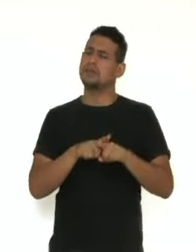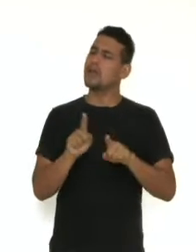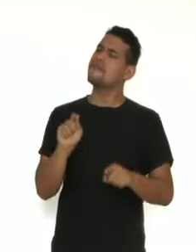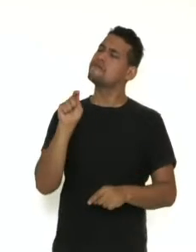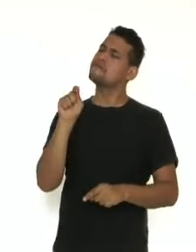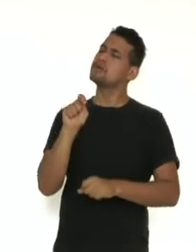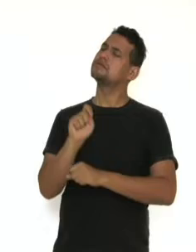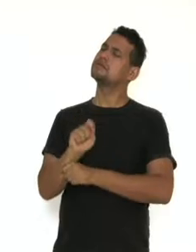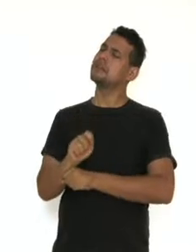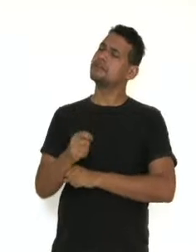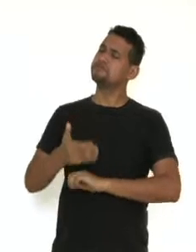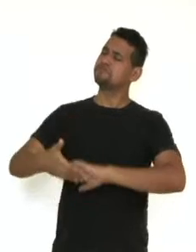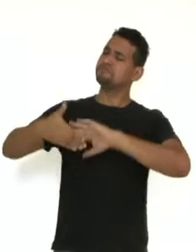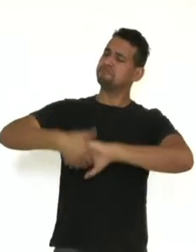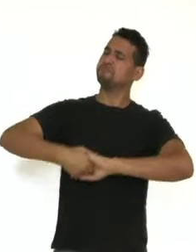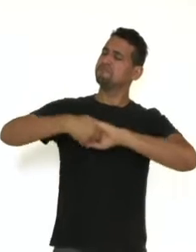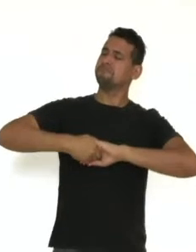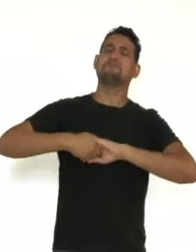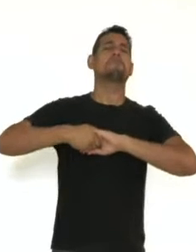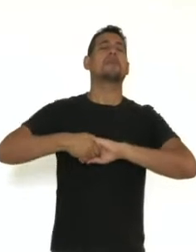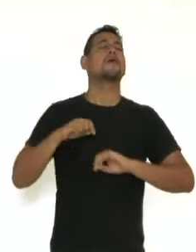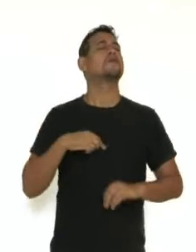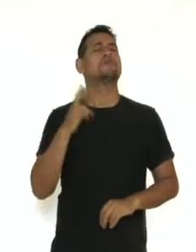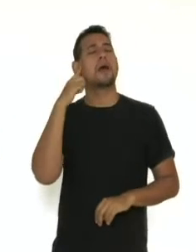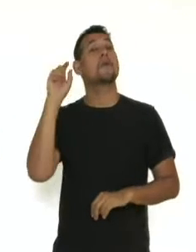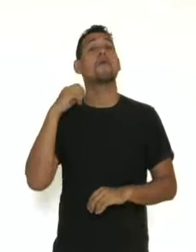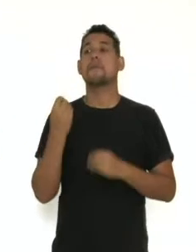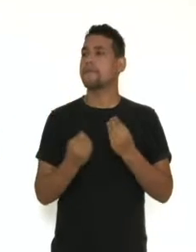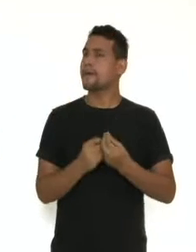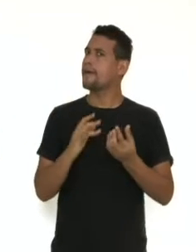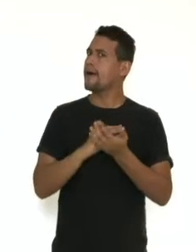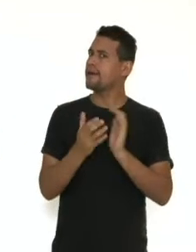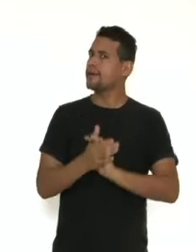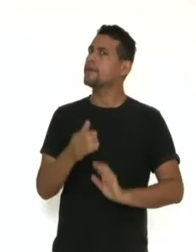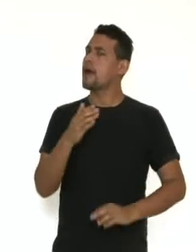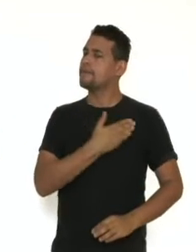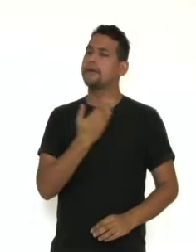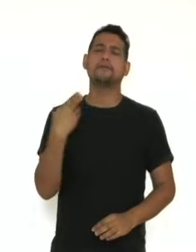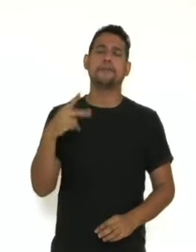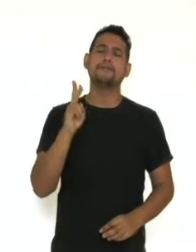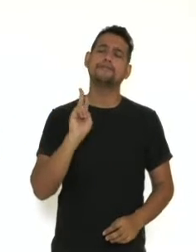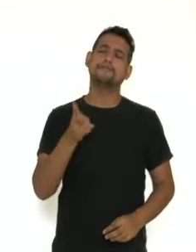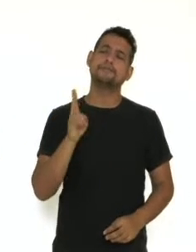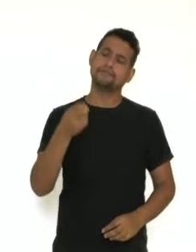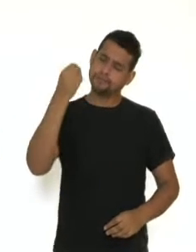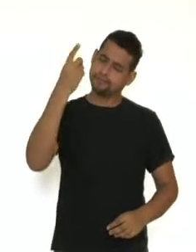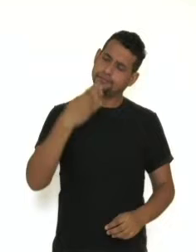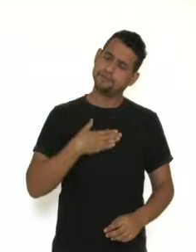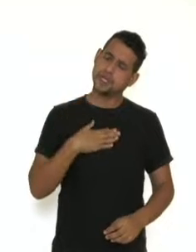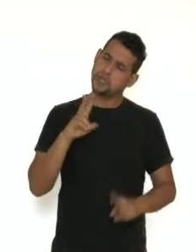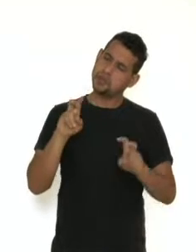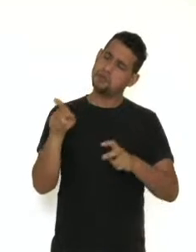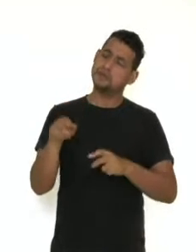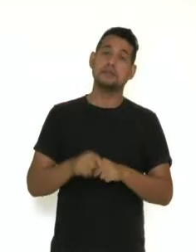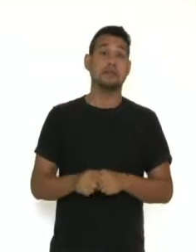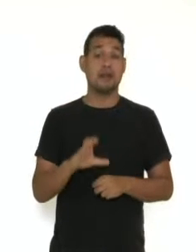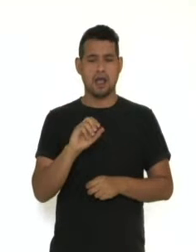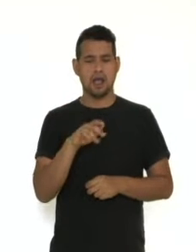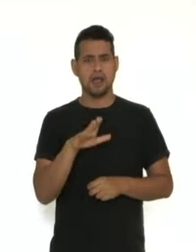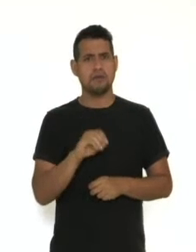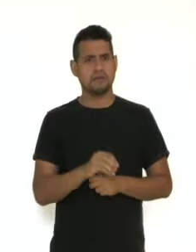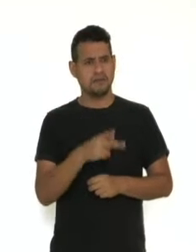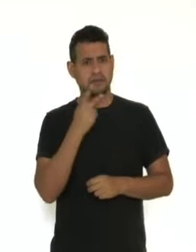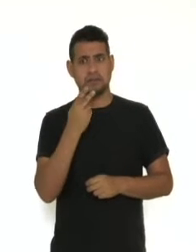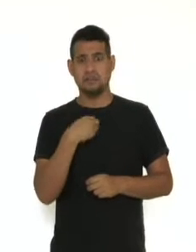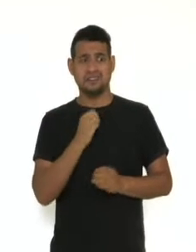Rita, estendendo-lhe a mão. Não imagina como meu marido é seu amigo, falava sempre do senhor. Camilo quis